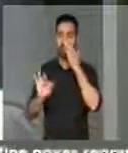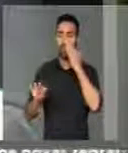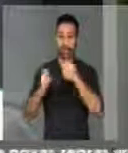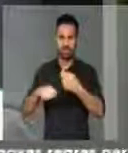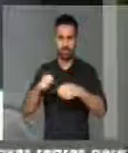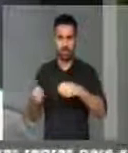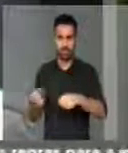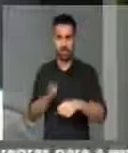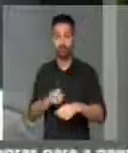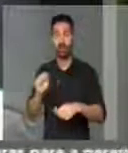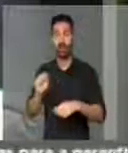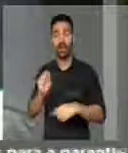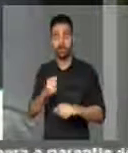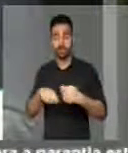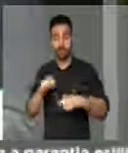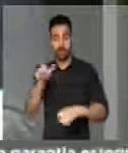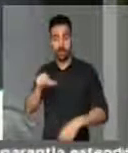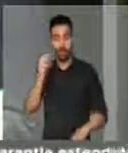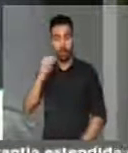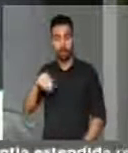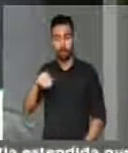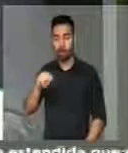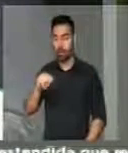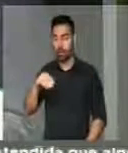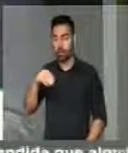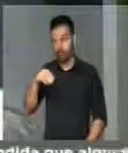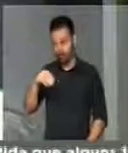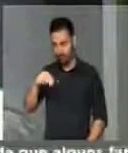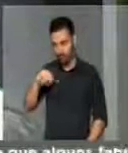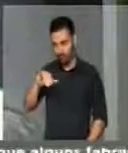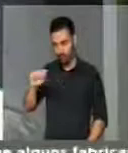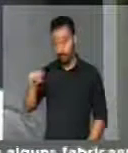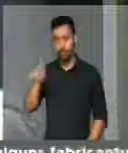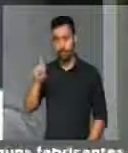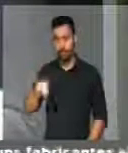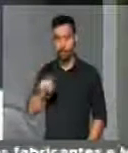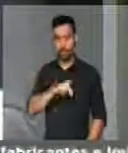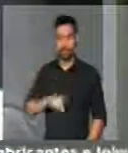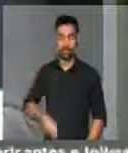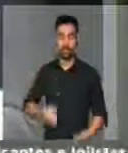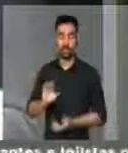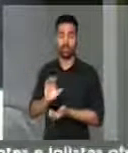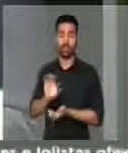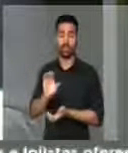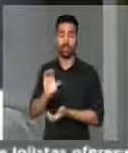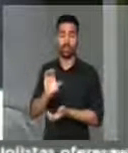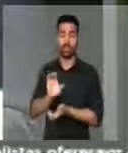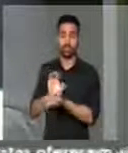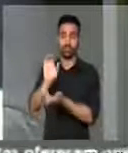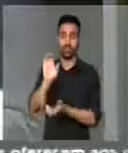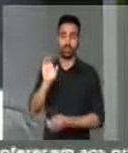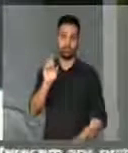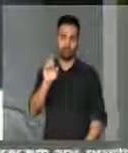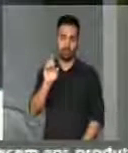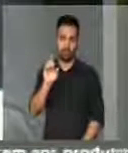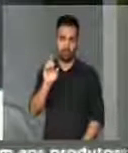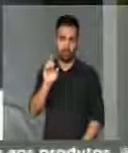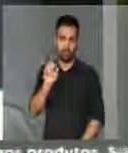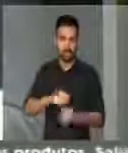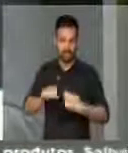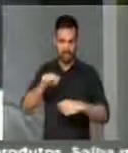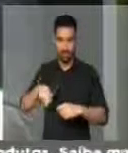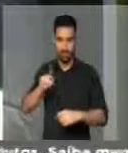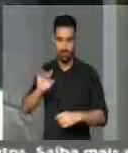a administradora Mônica Cova Gama, presidente do Conselho Regional de Administração do Distrito Federal,